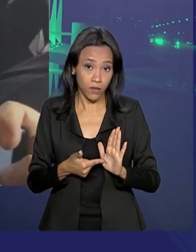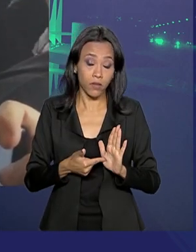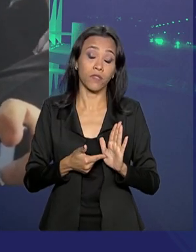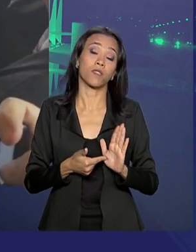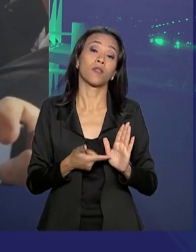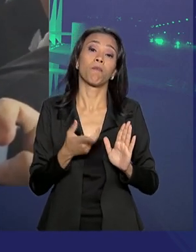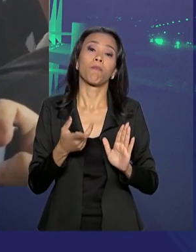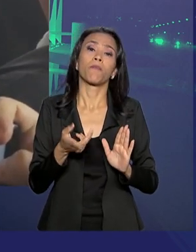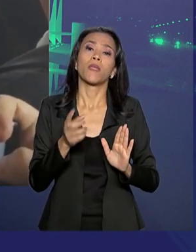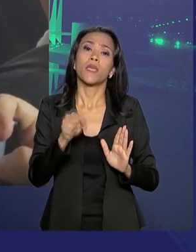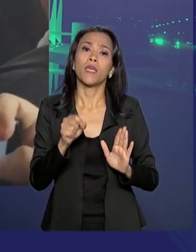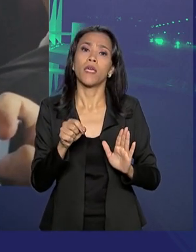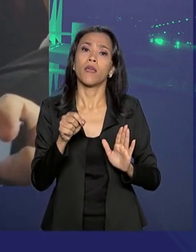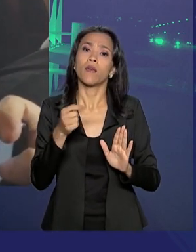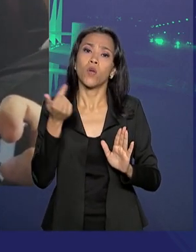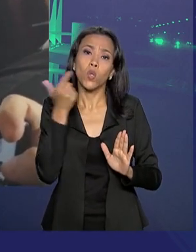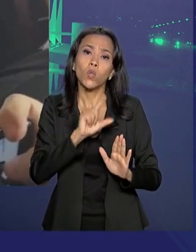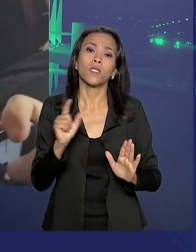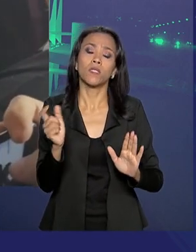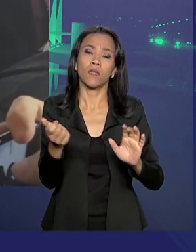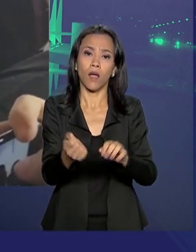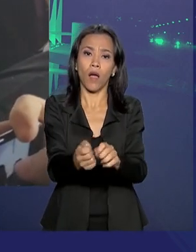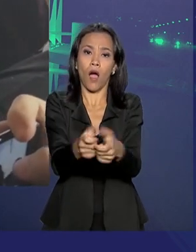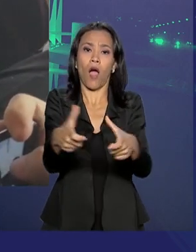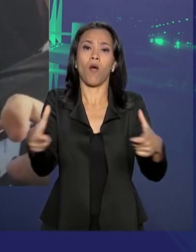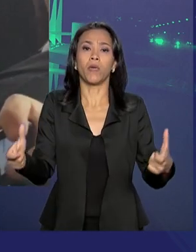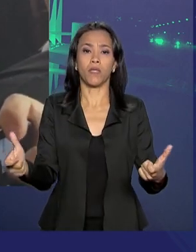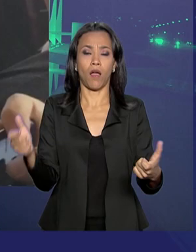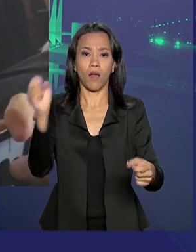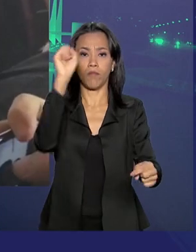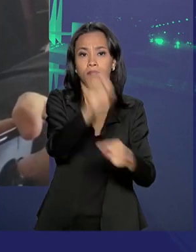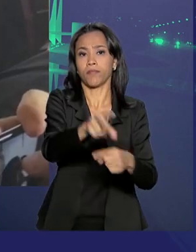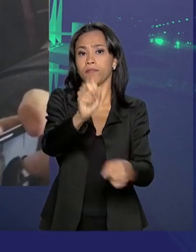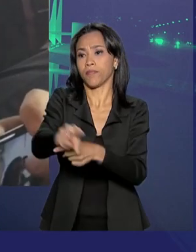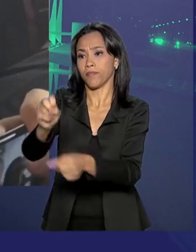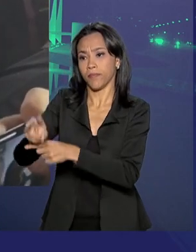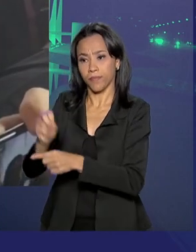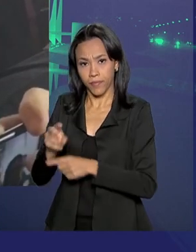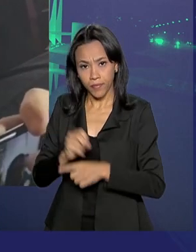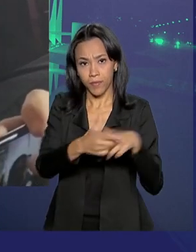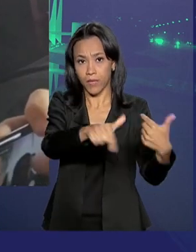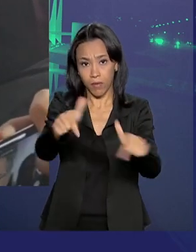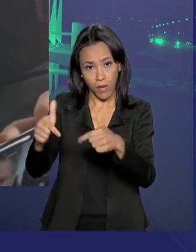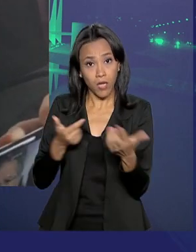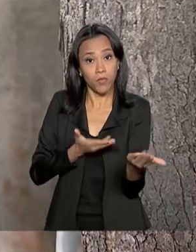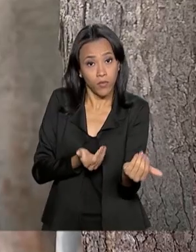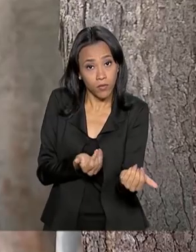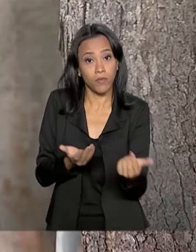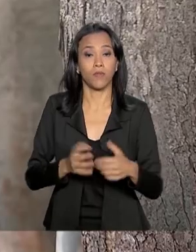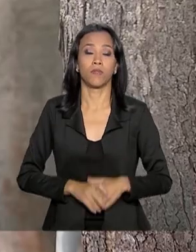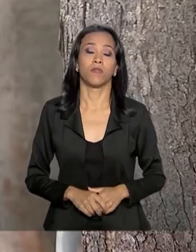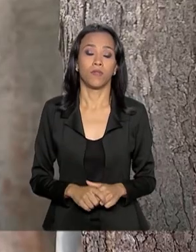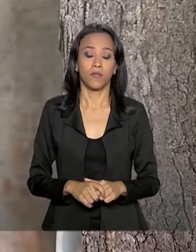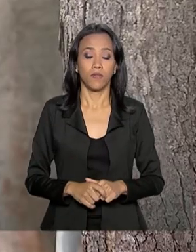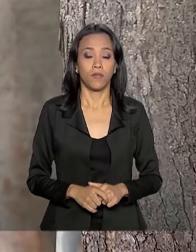empregabilidade seja o nó dia antes de emprego para os jovens seja com assim dizendo